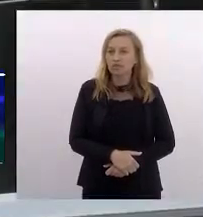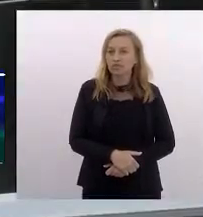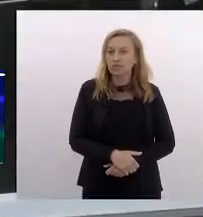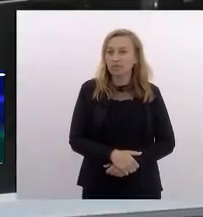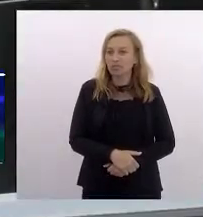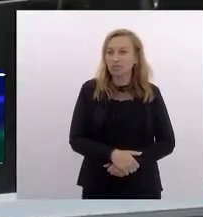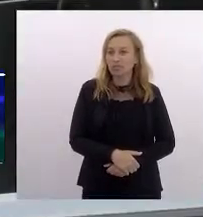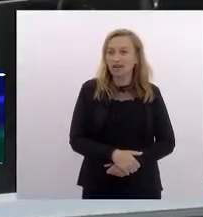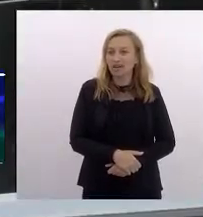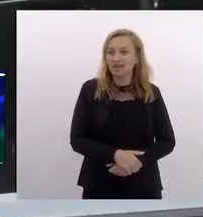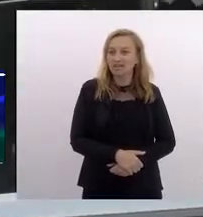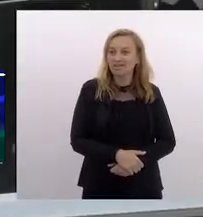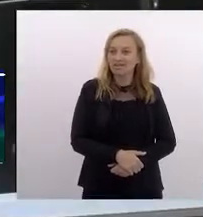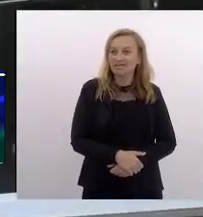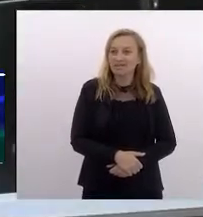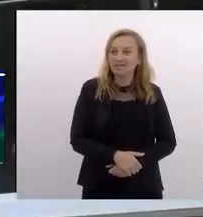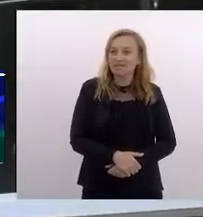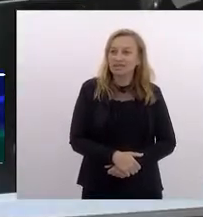E aí